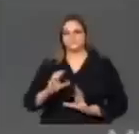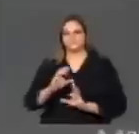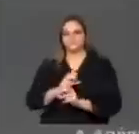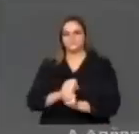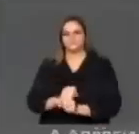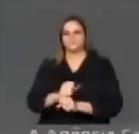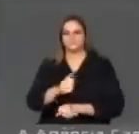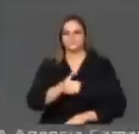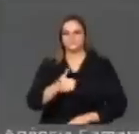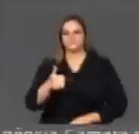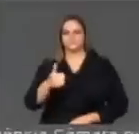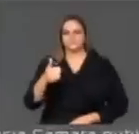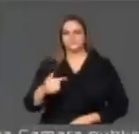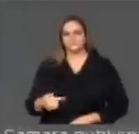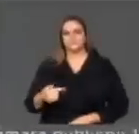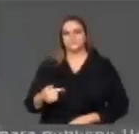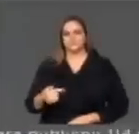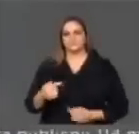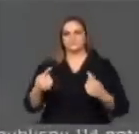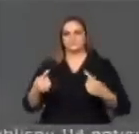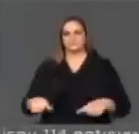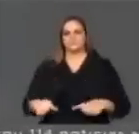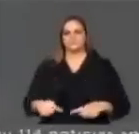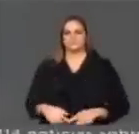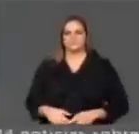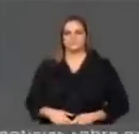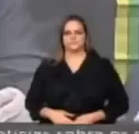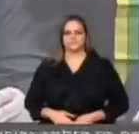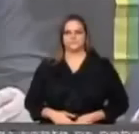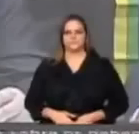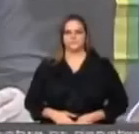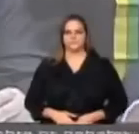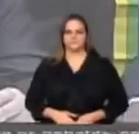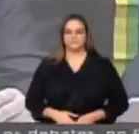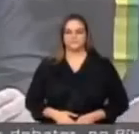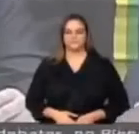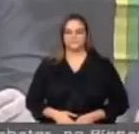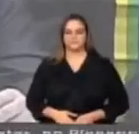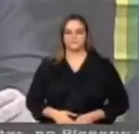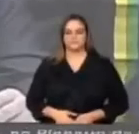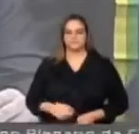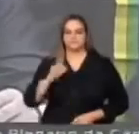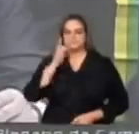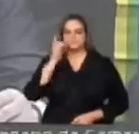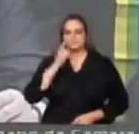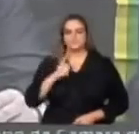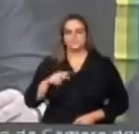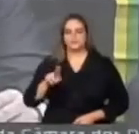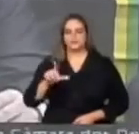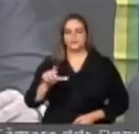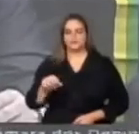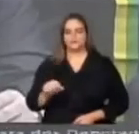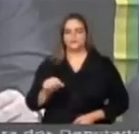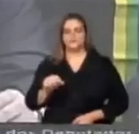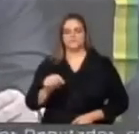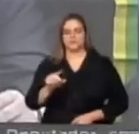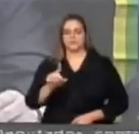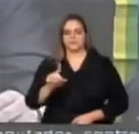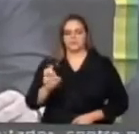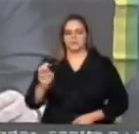Totalizando 117 votos contrários. Como vota, deputado Paulo Aze, do